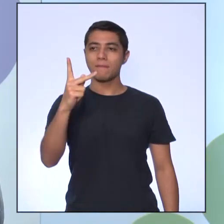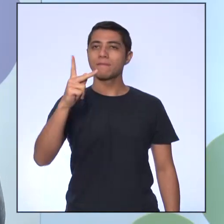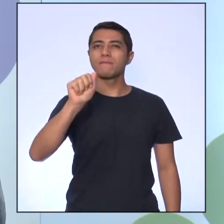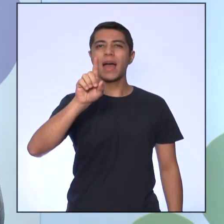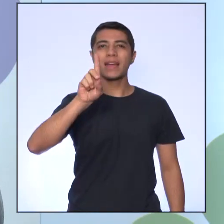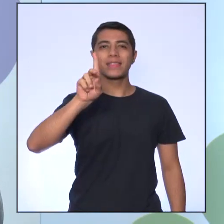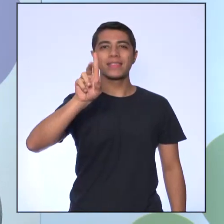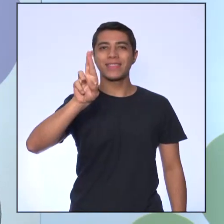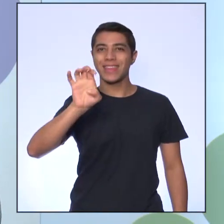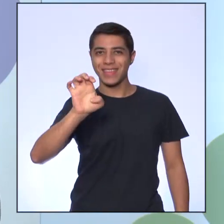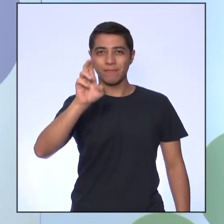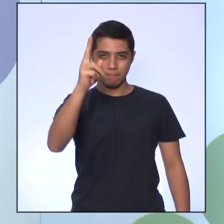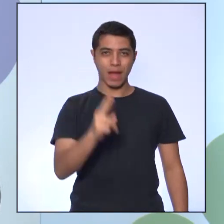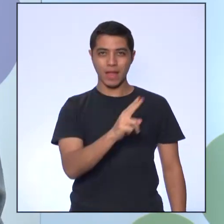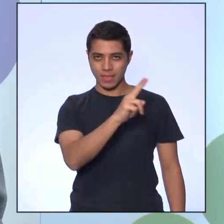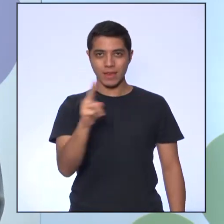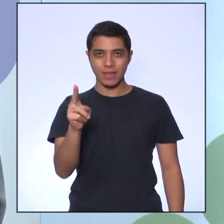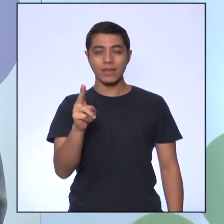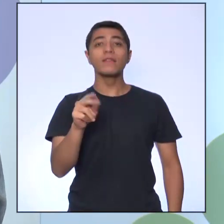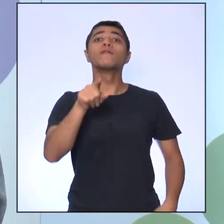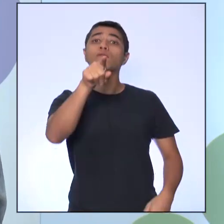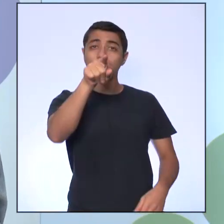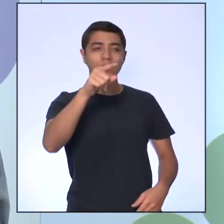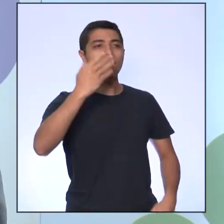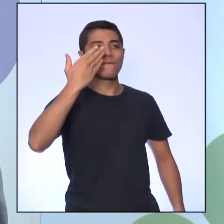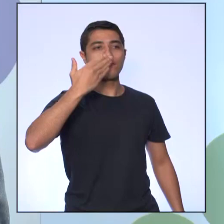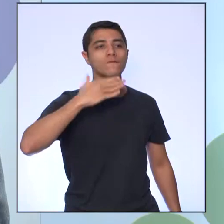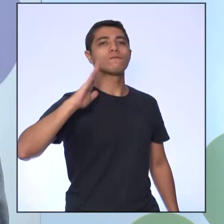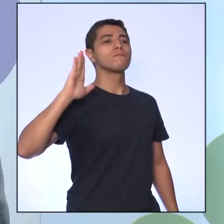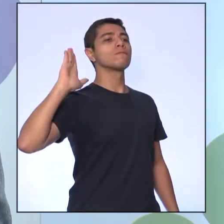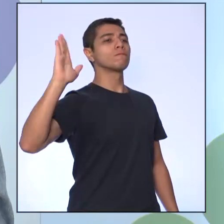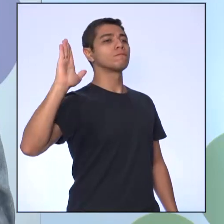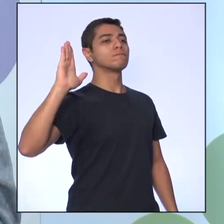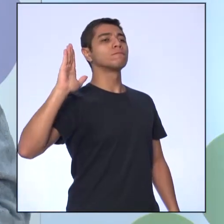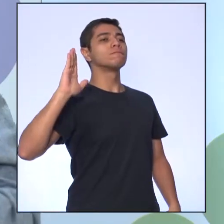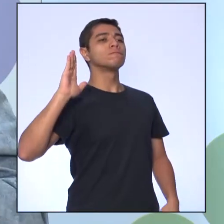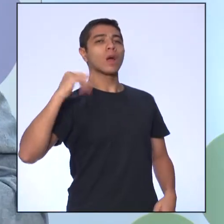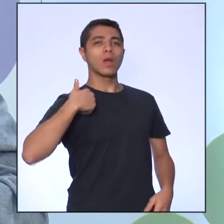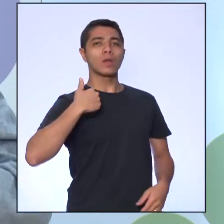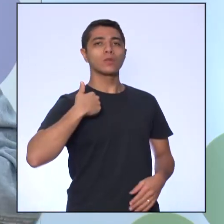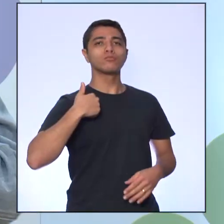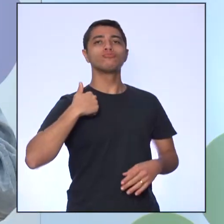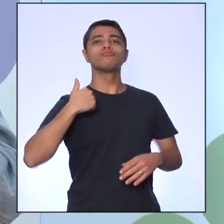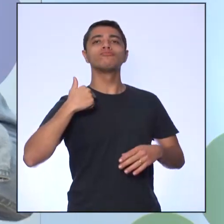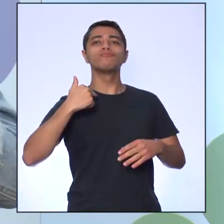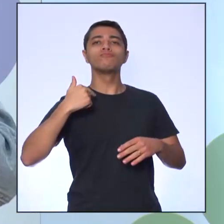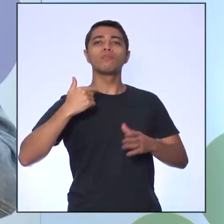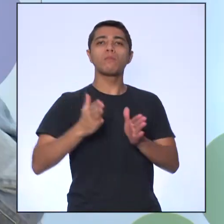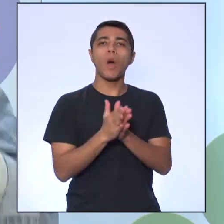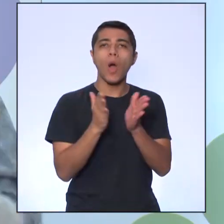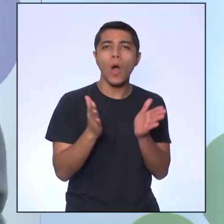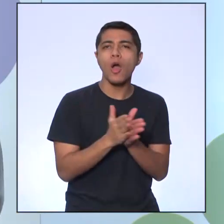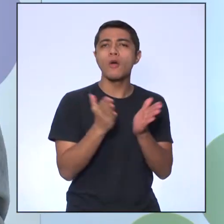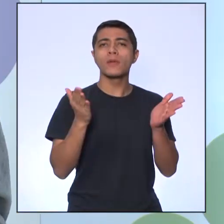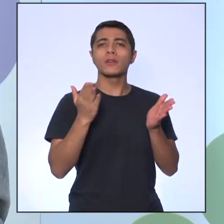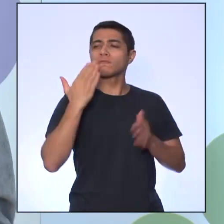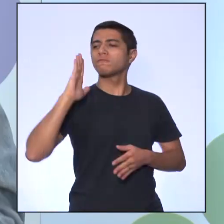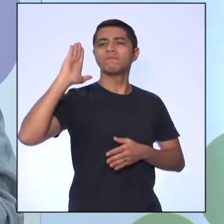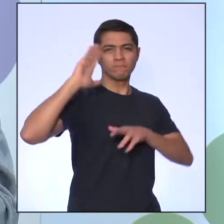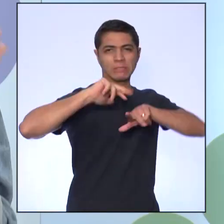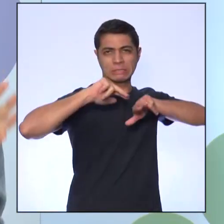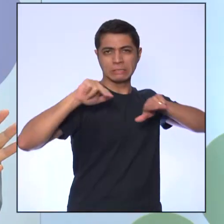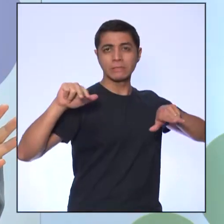de pobreza, né? Mas nesse momento não era bem isso que estava acontecendo. Uma pessoa poderia, sei lá, ser um